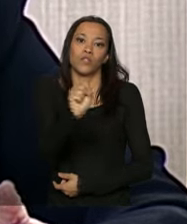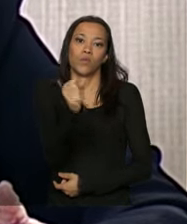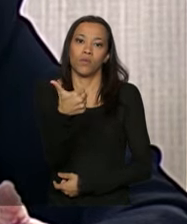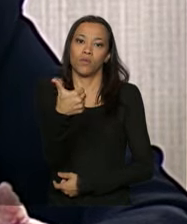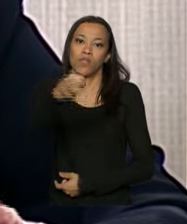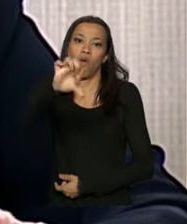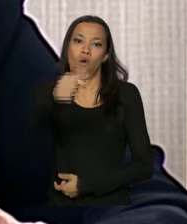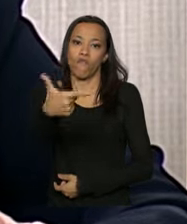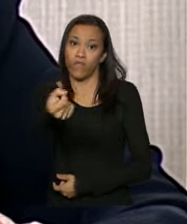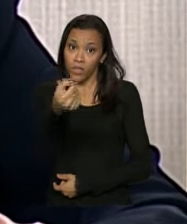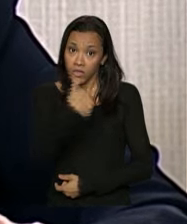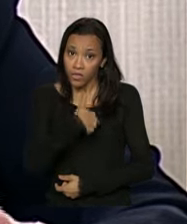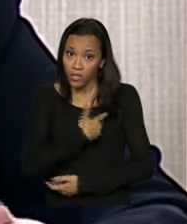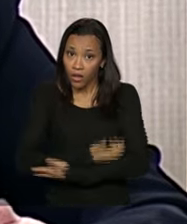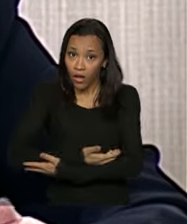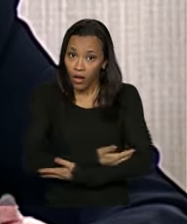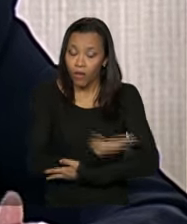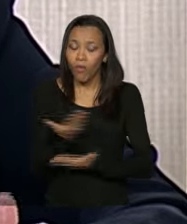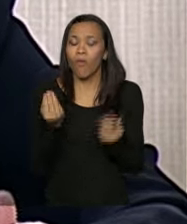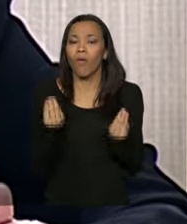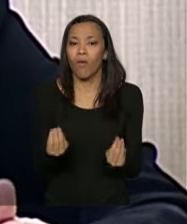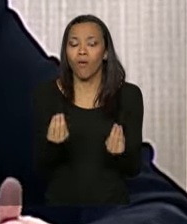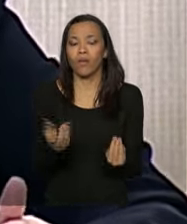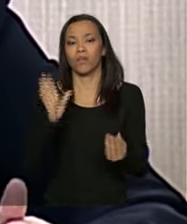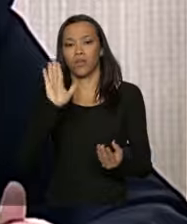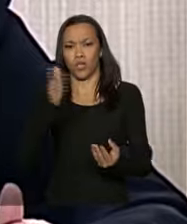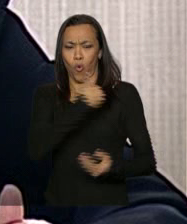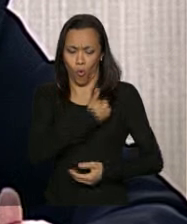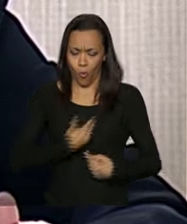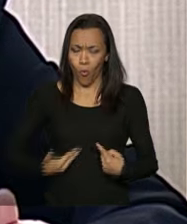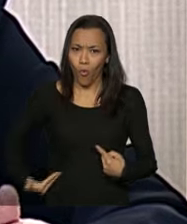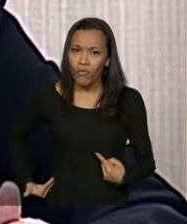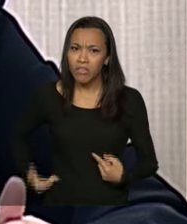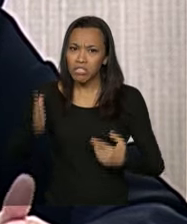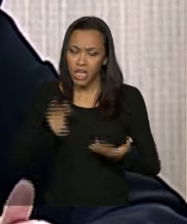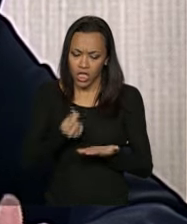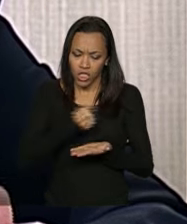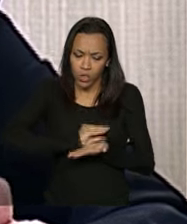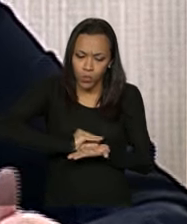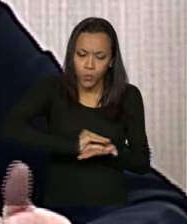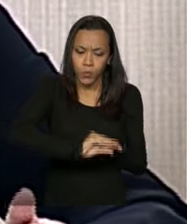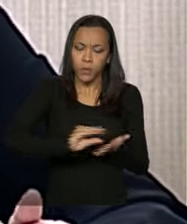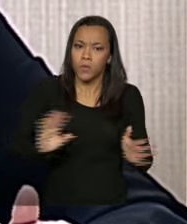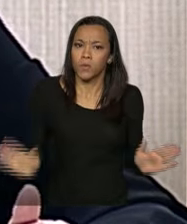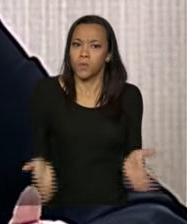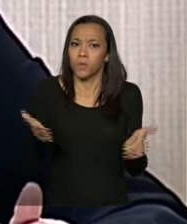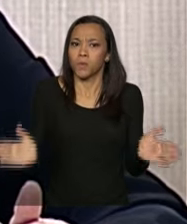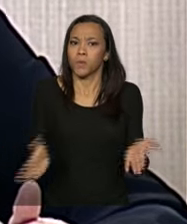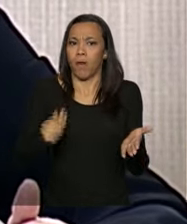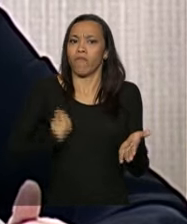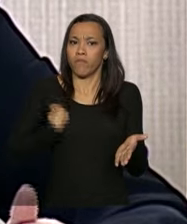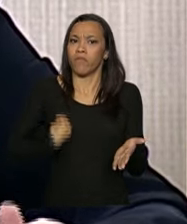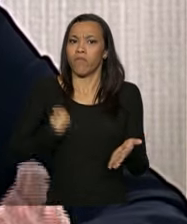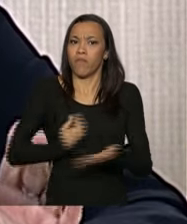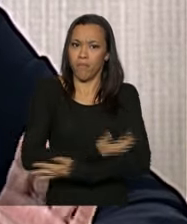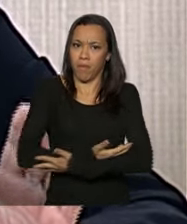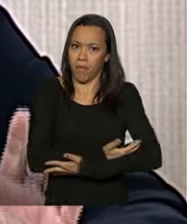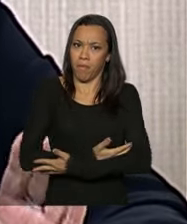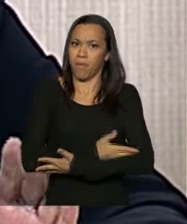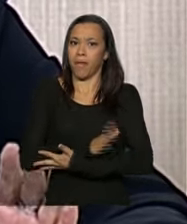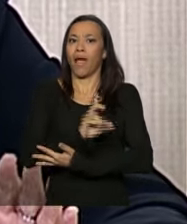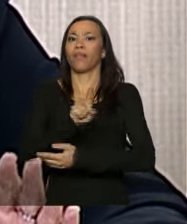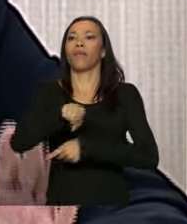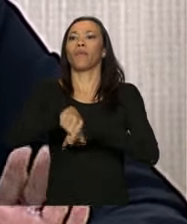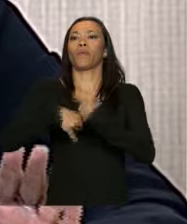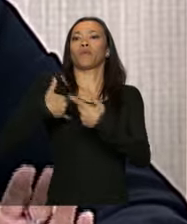anos depois que o estado inclusive já investiu em você para que você seja um cidadão e aí você